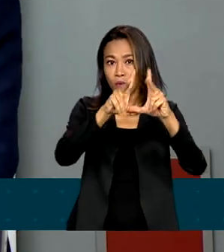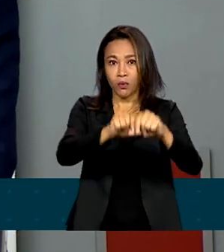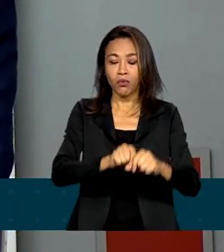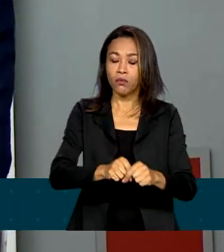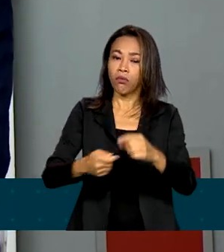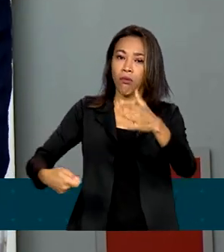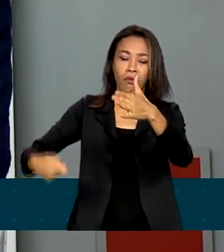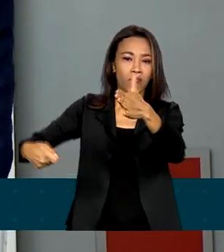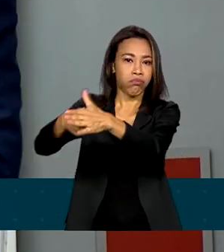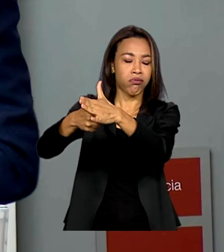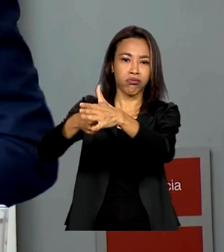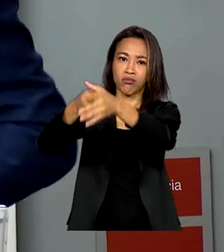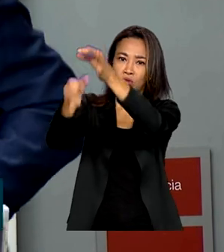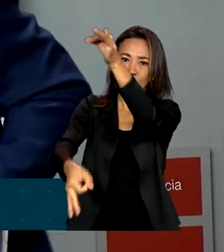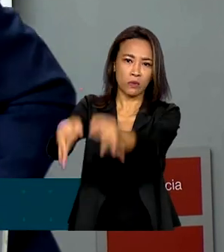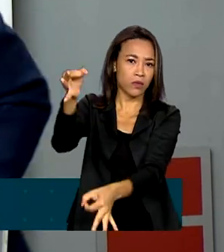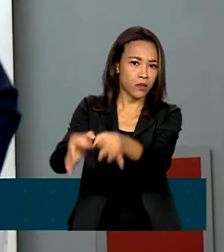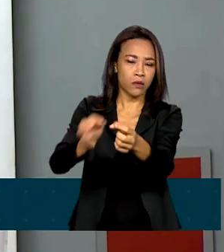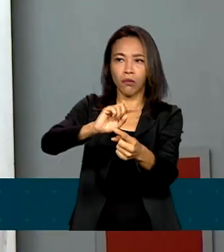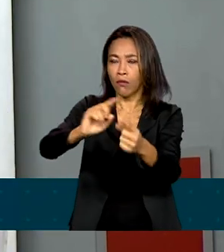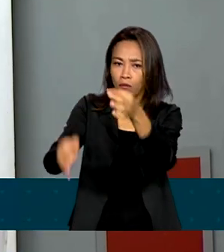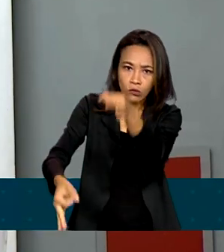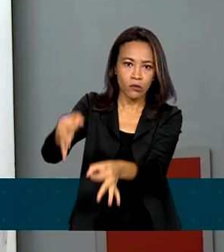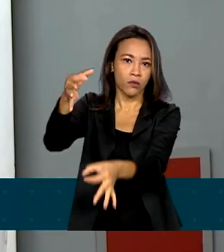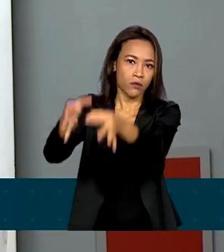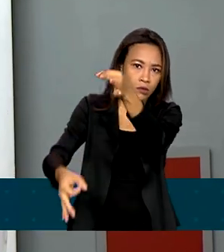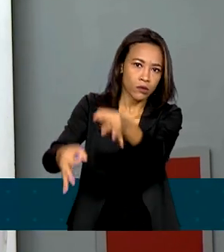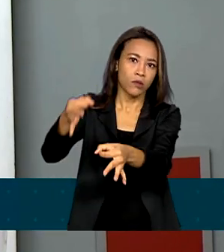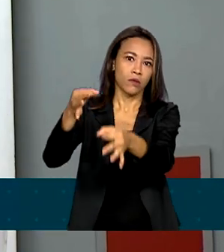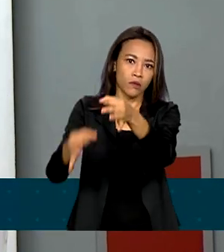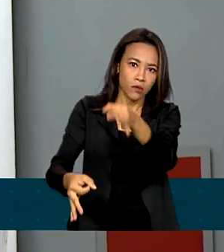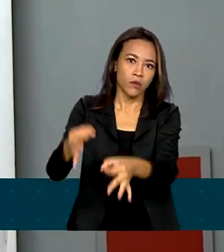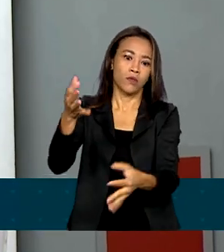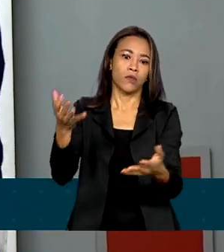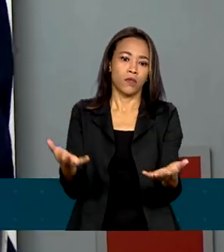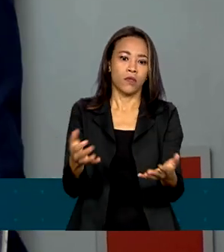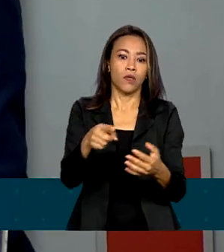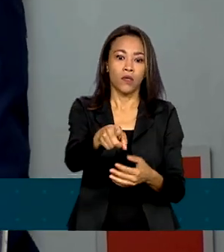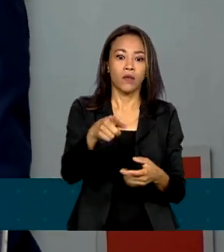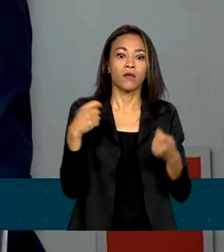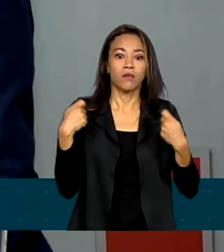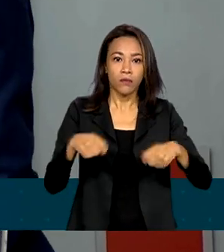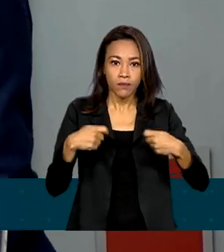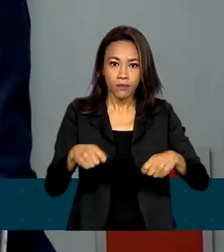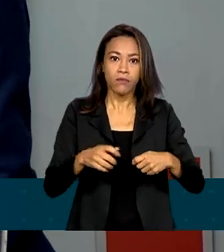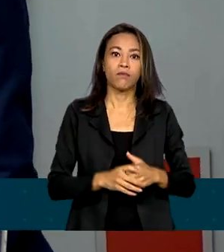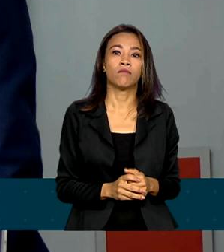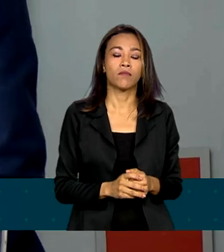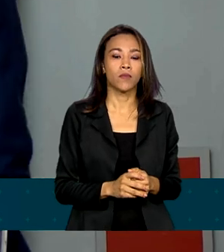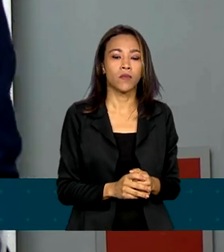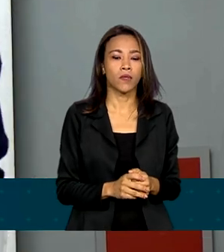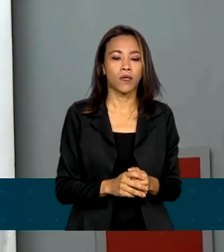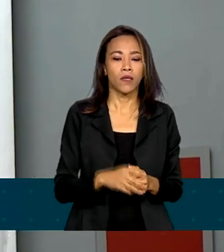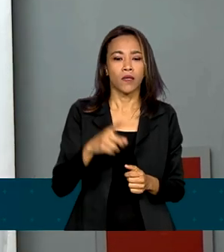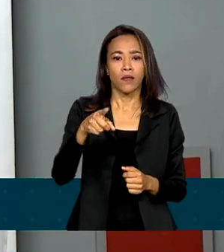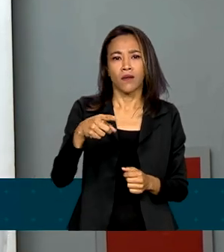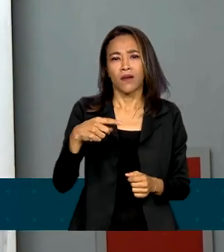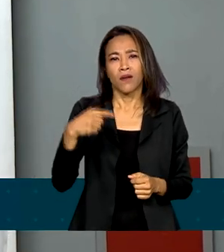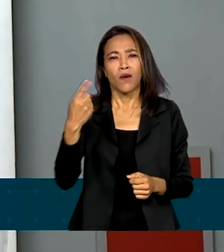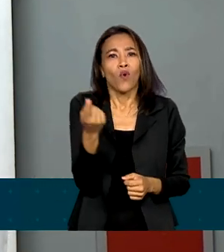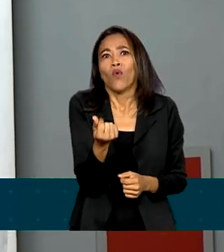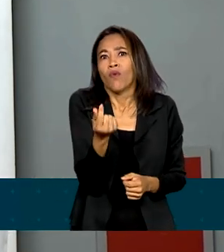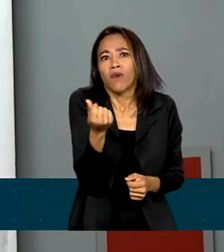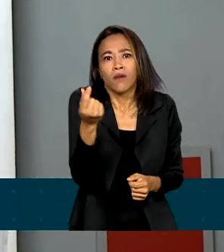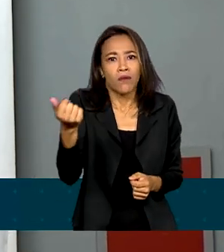justiça. A melhor profissão do mundo é advogado tributarista. É uma fábula o valor